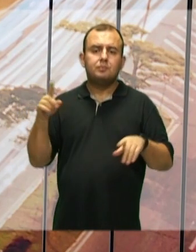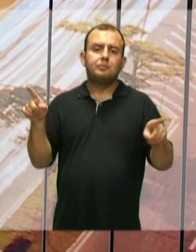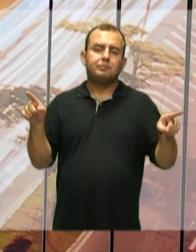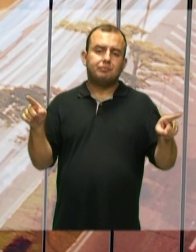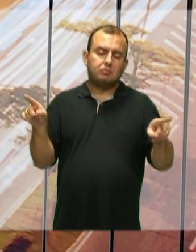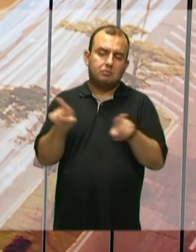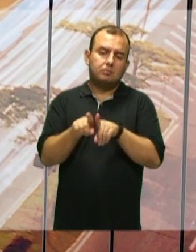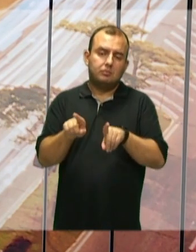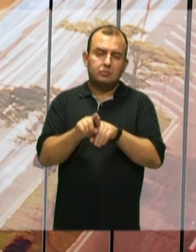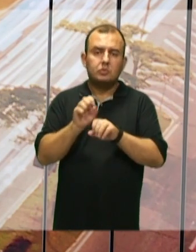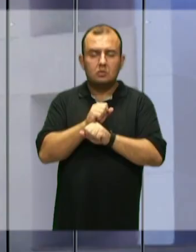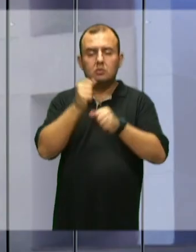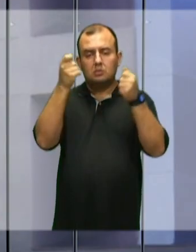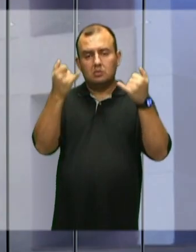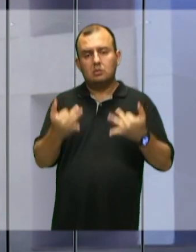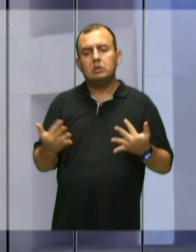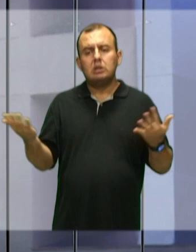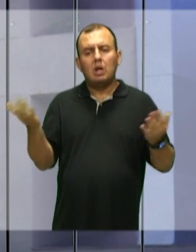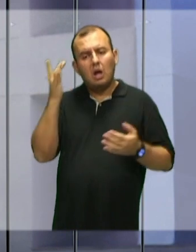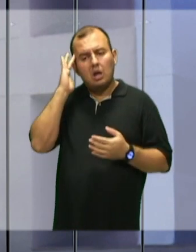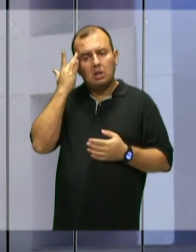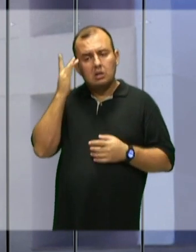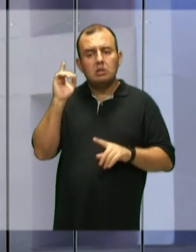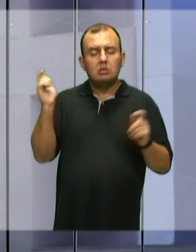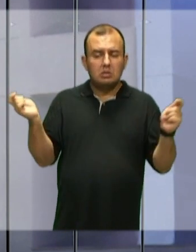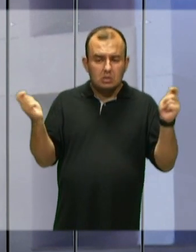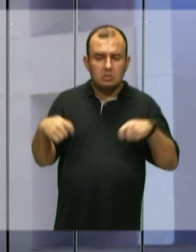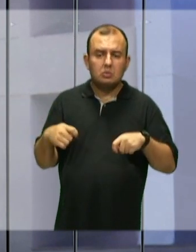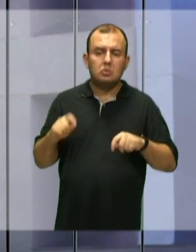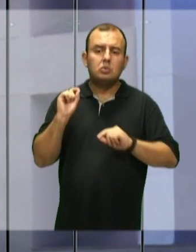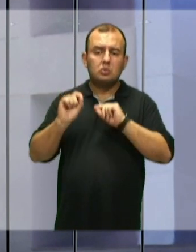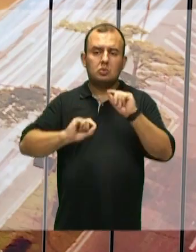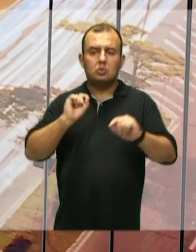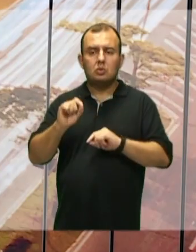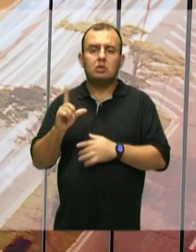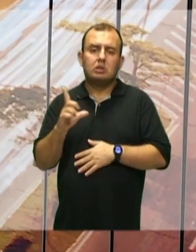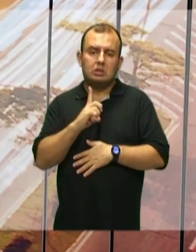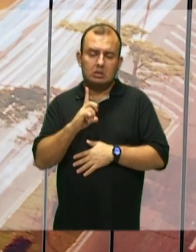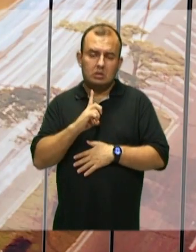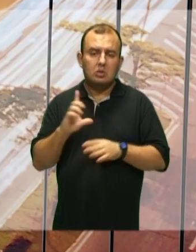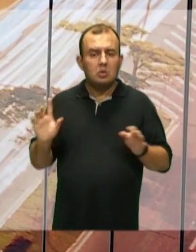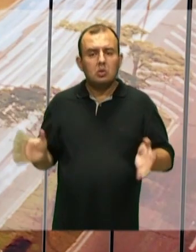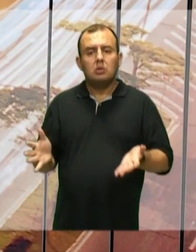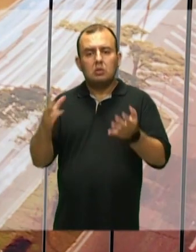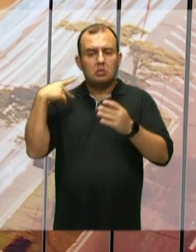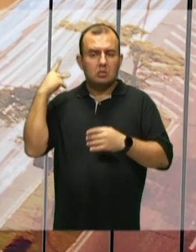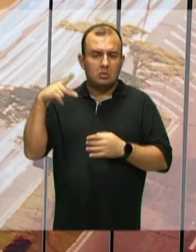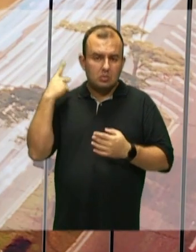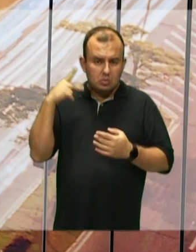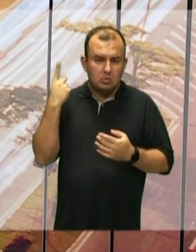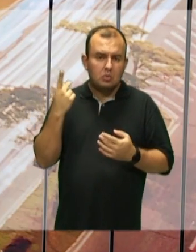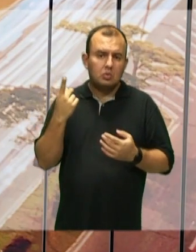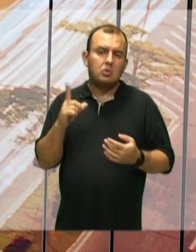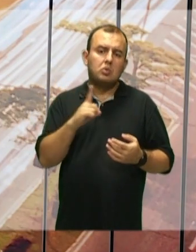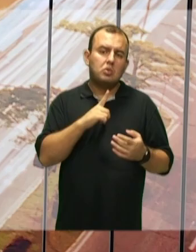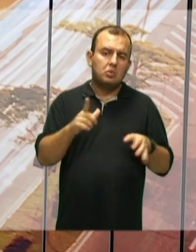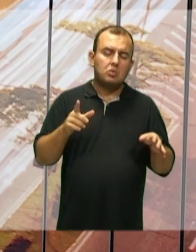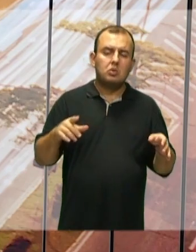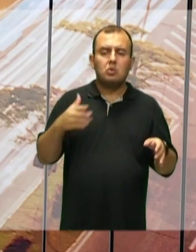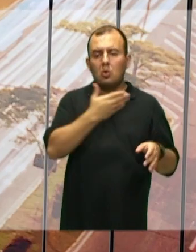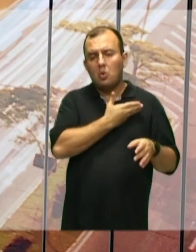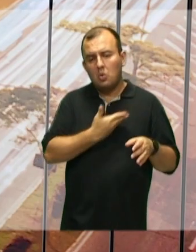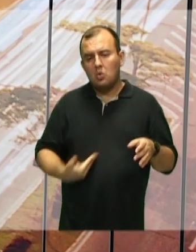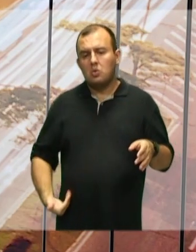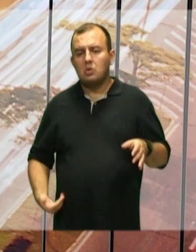dos que prestaram esclarecimento acha que essa possibilidade de ter sido uma motivação política até por ser do próprio governo